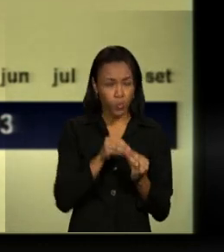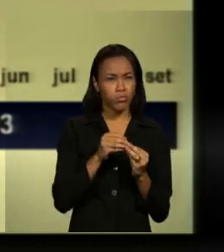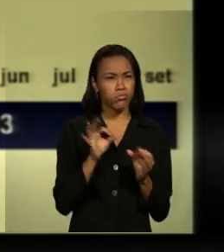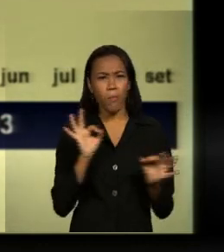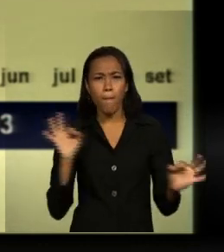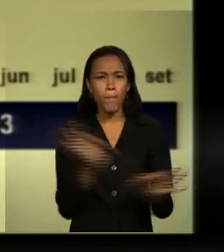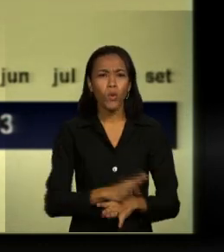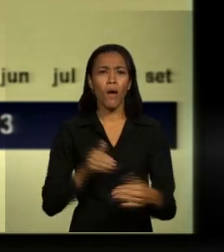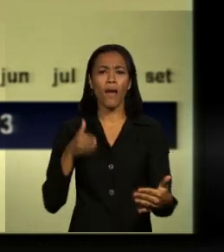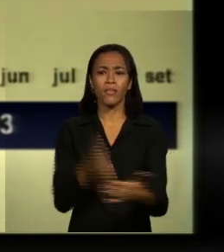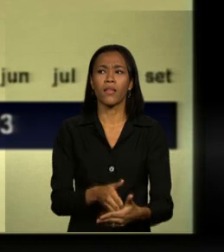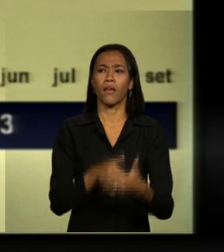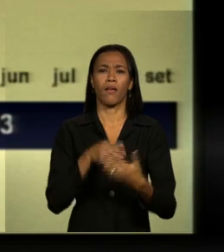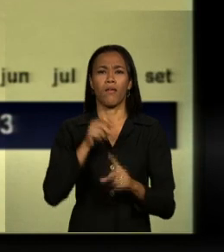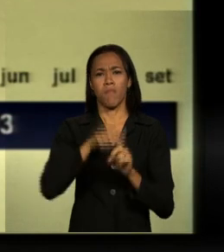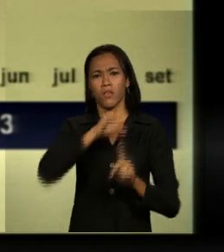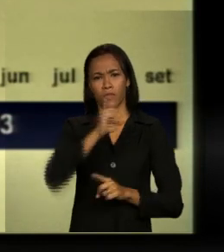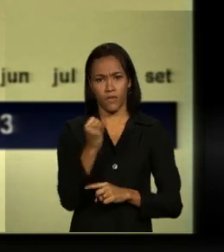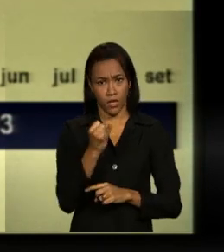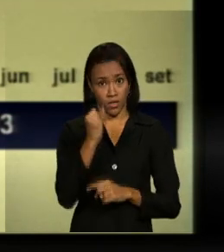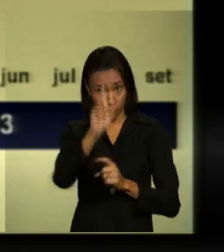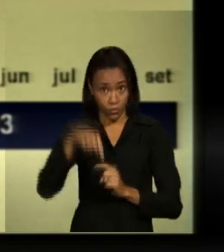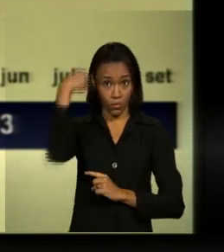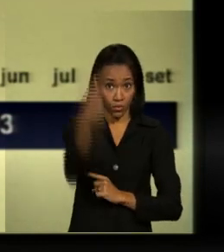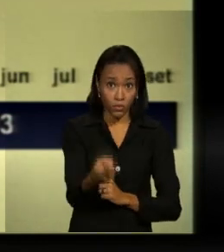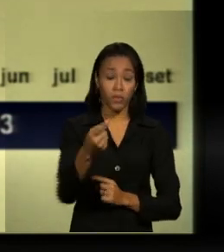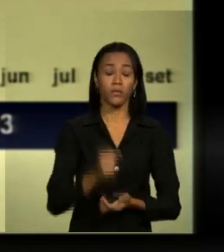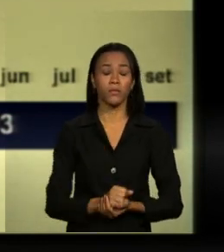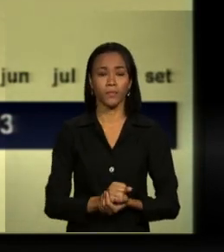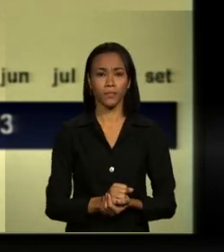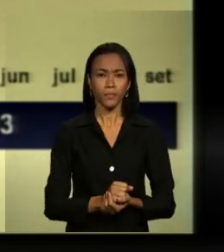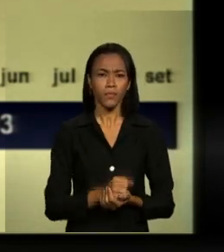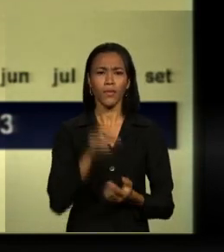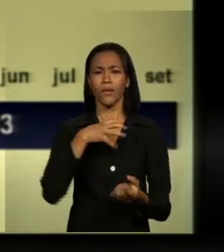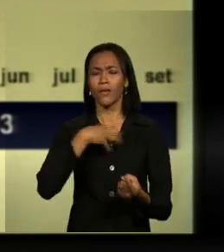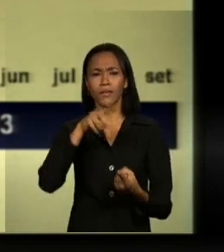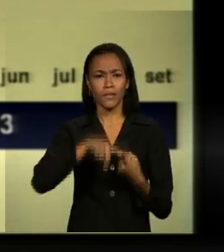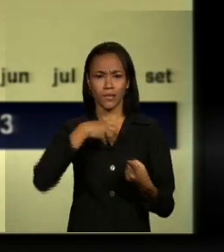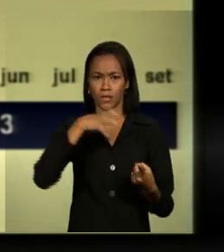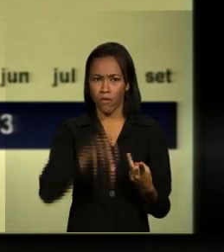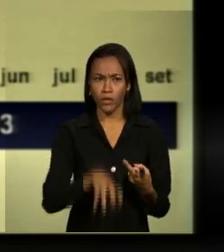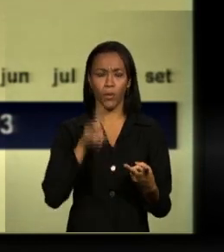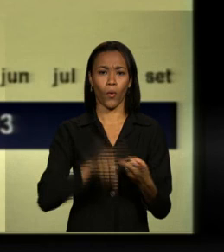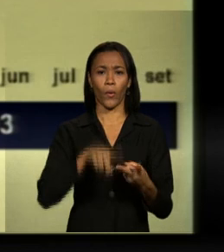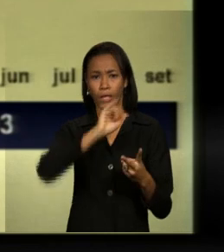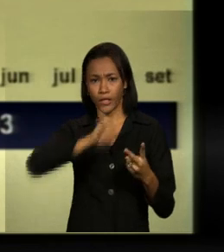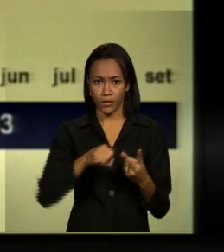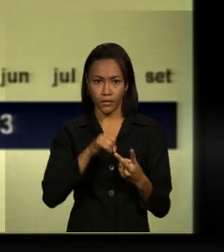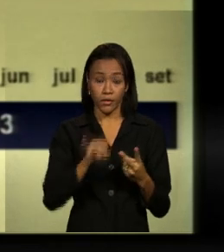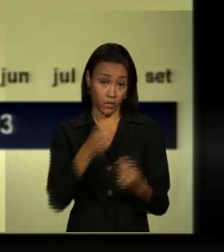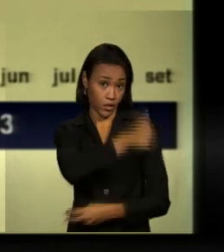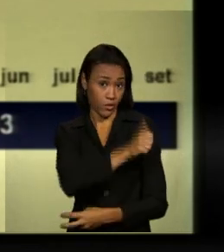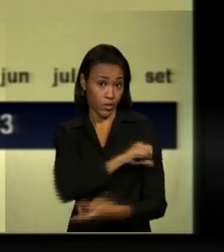do próximo ano e eles envolvem os trechos do Iguaçu Corinthians Campus Salvador Recife Rio de Janeiro